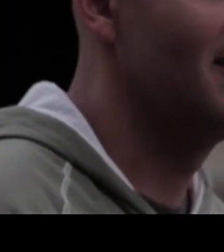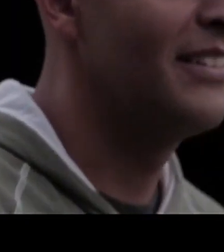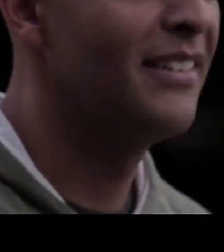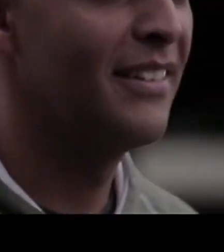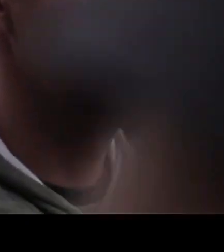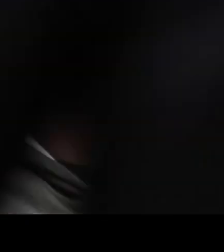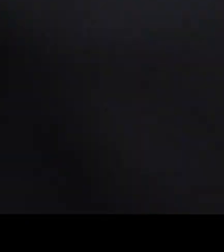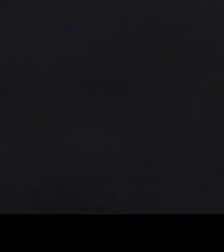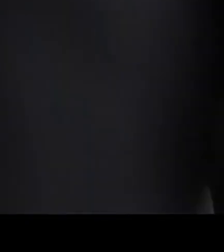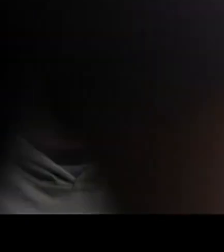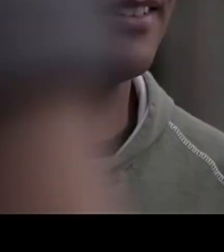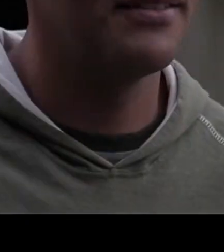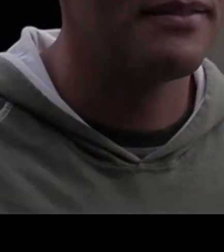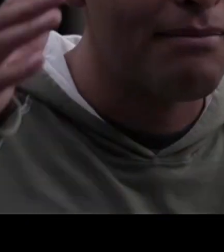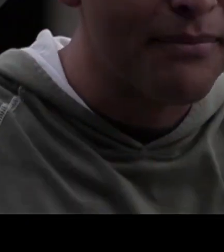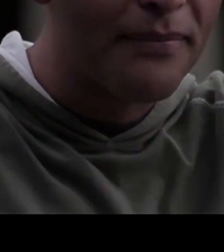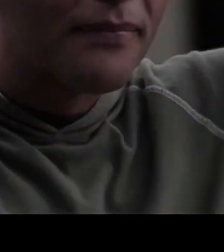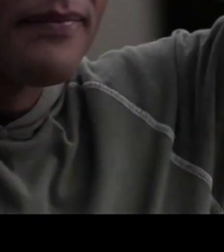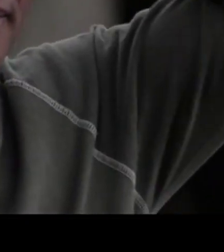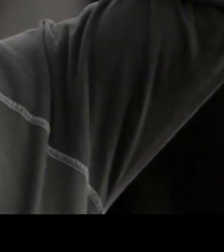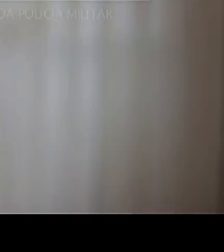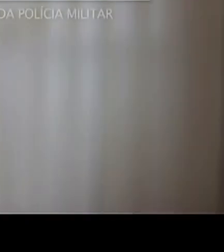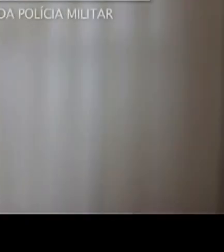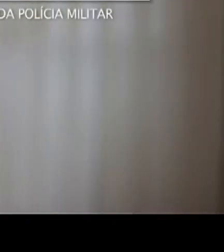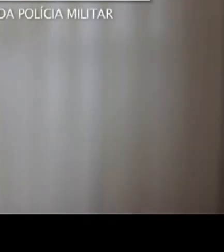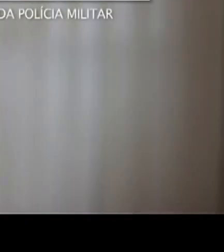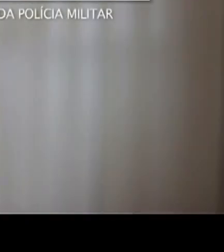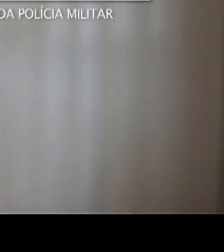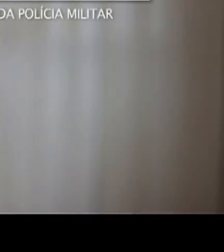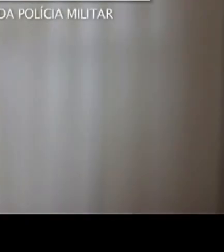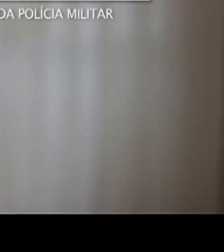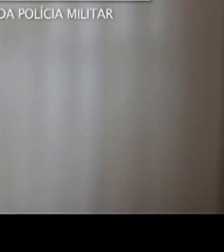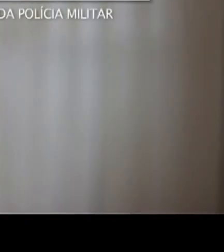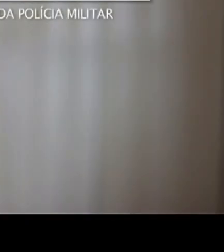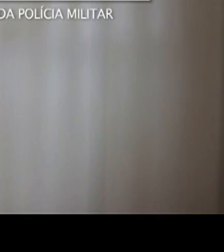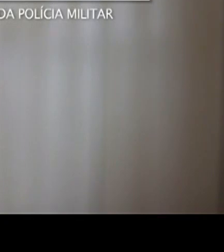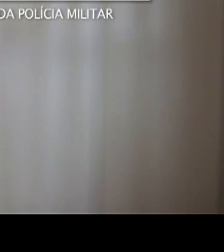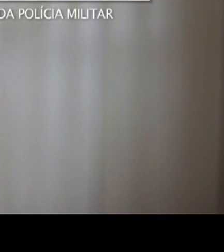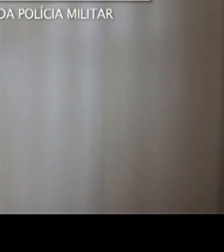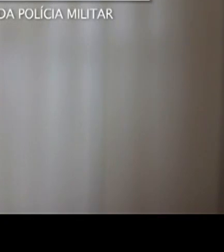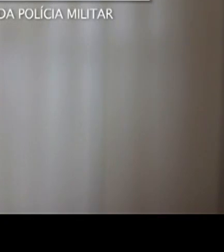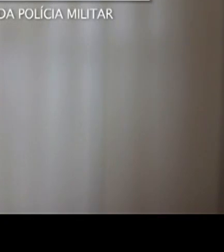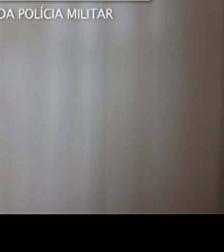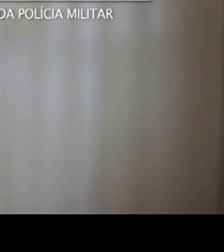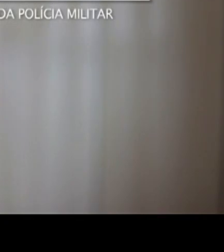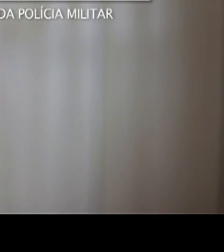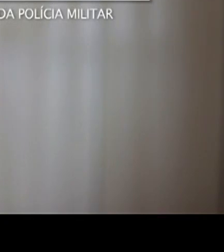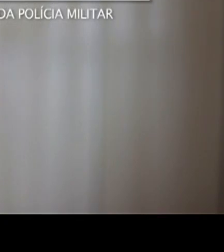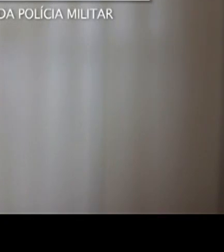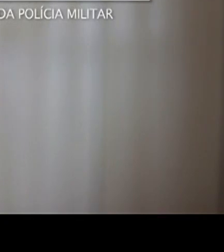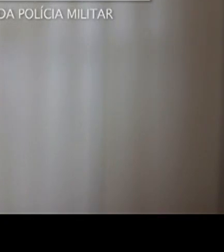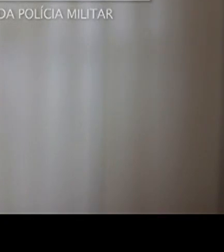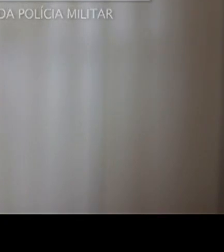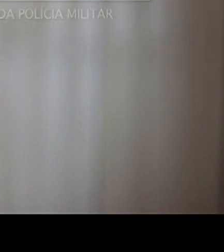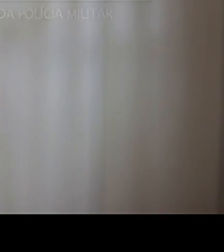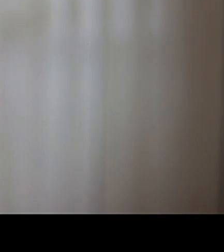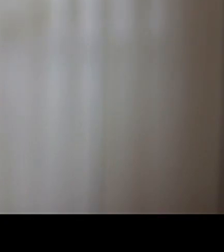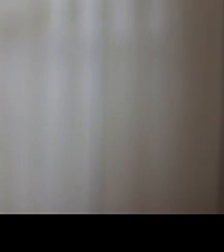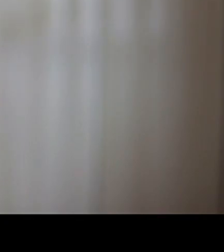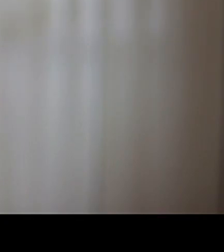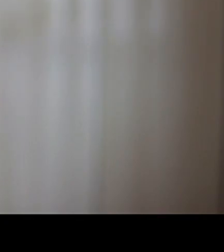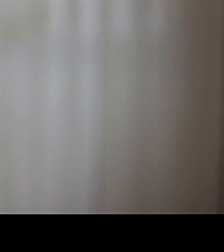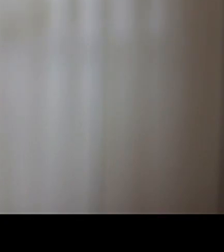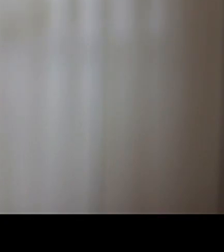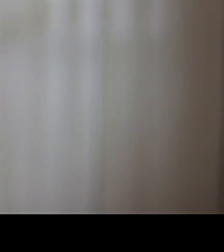A abordagem policial é um dos instrumentos que a Polícia Militar utiliza para ter essa relação direta com o cidadão, mas é